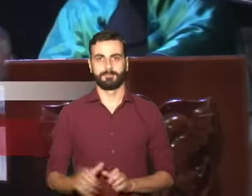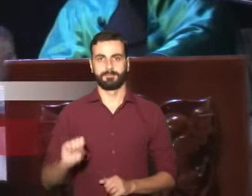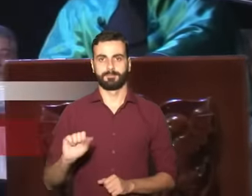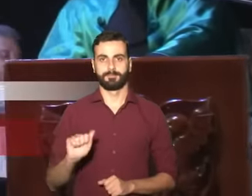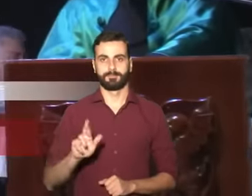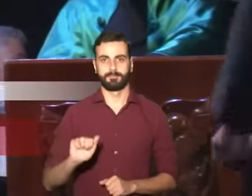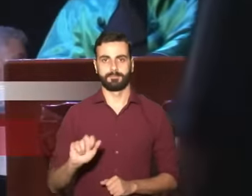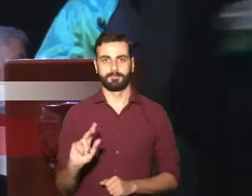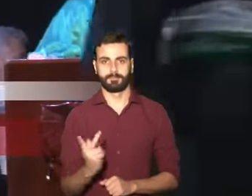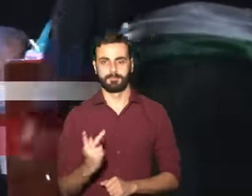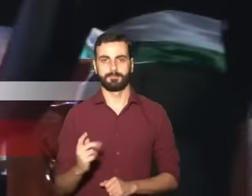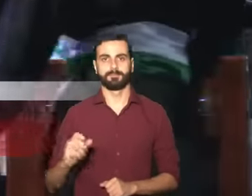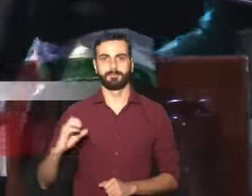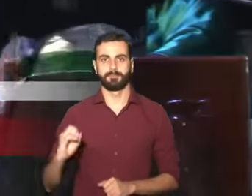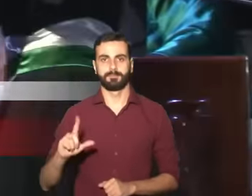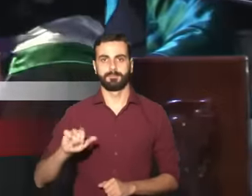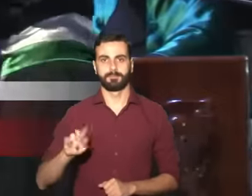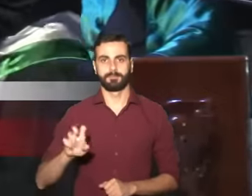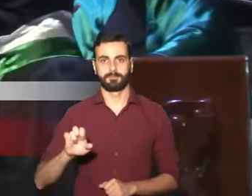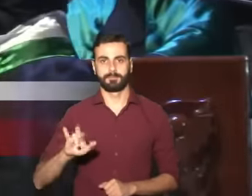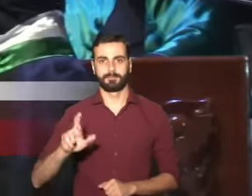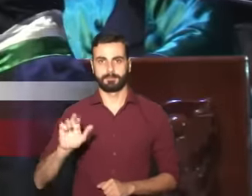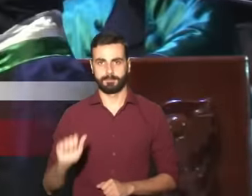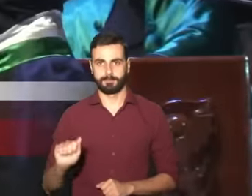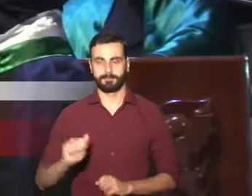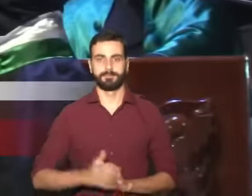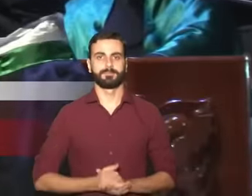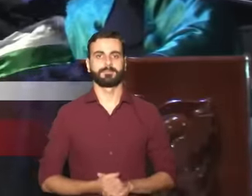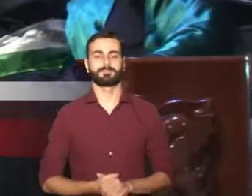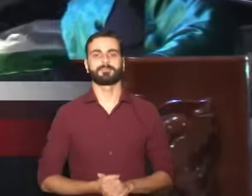Sara Luísa Oliveira.